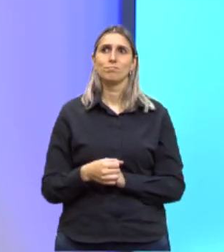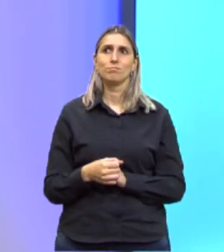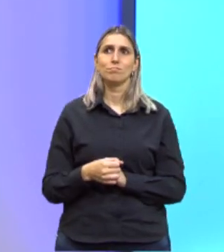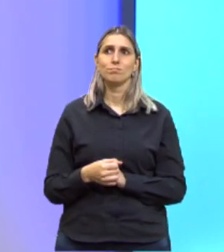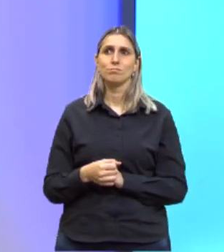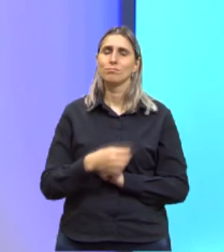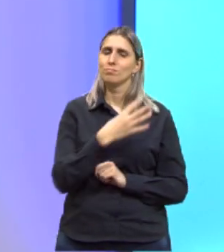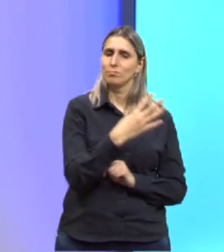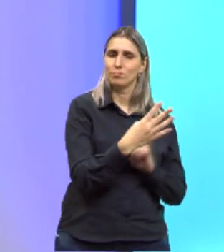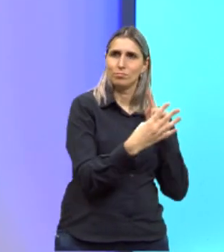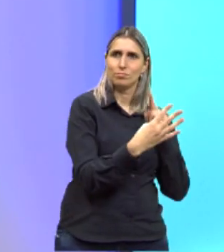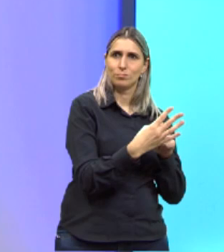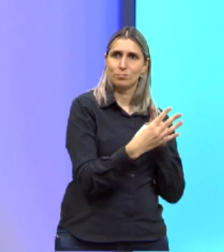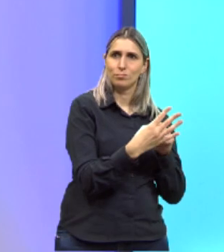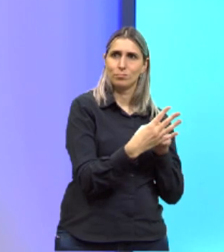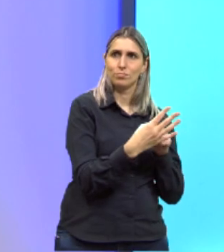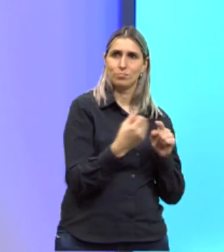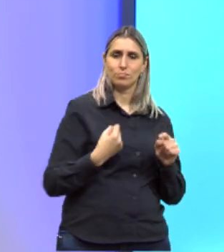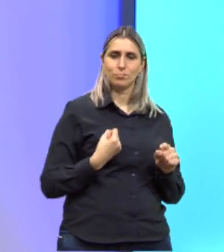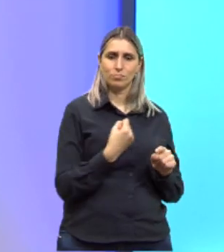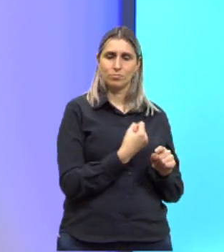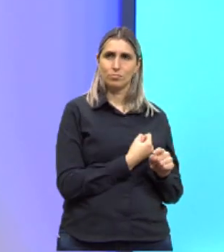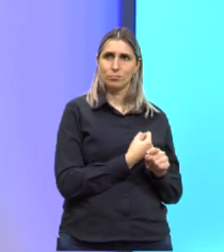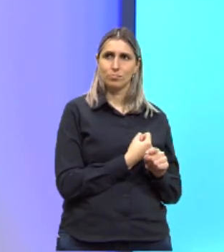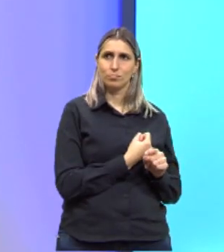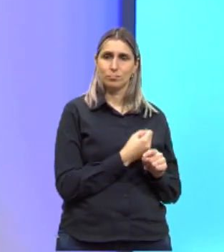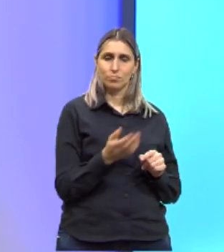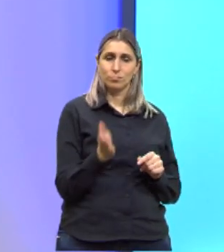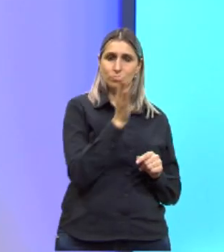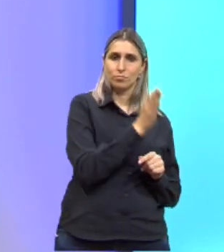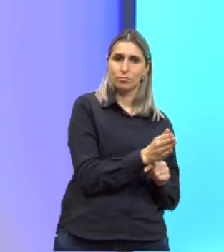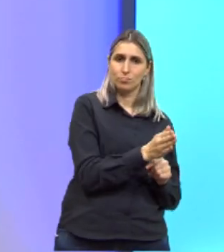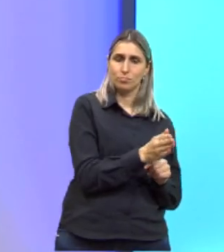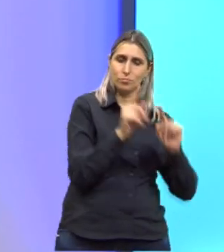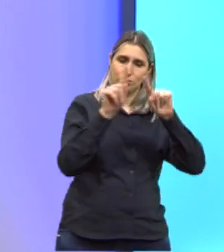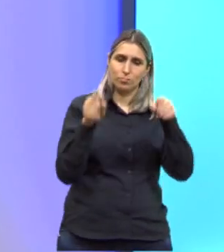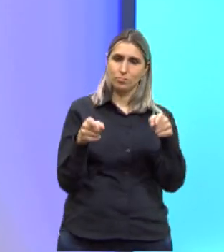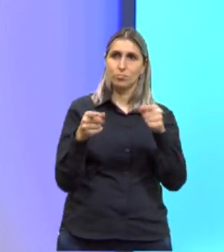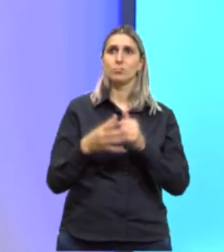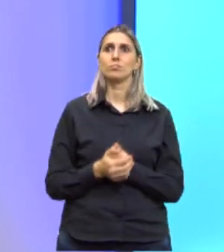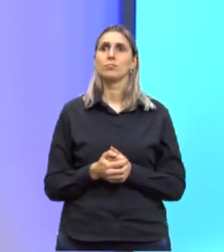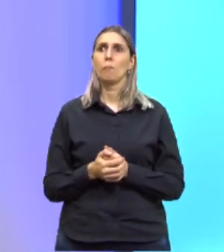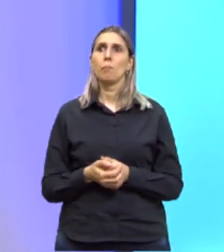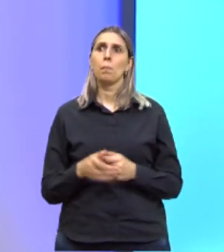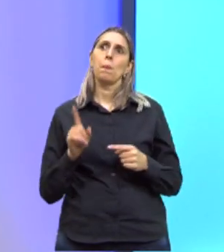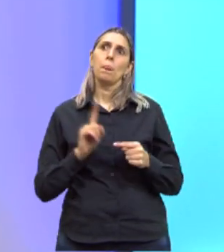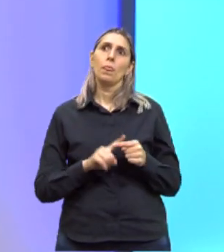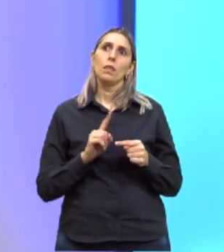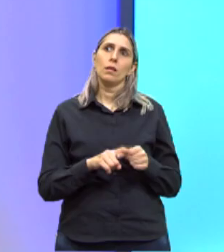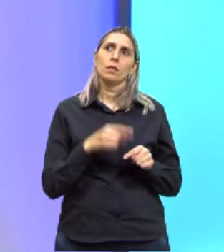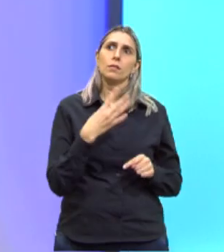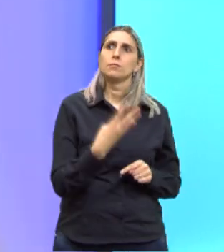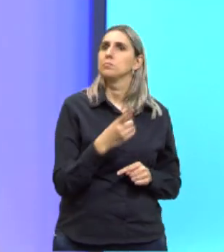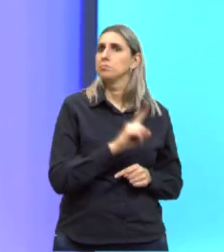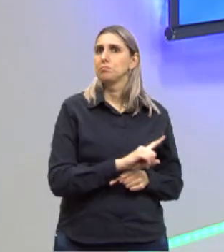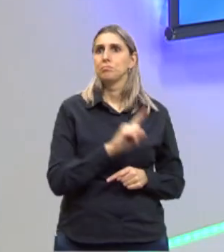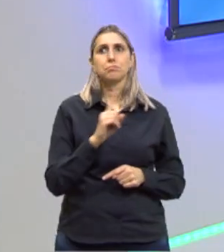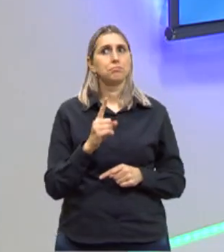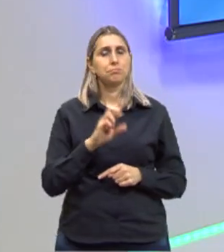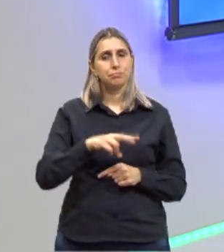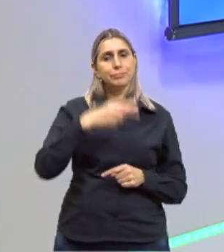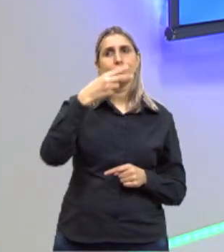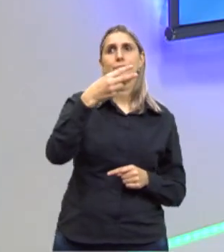o 4, que é coeficiente, ele está fora do parênteses, porque o 4 não é ao